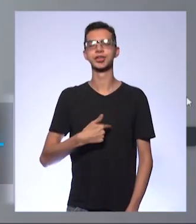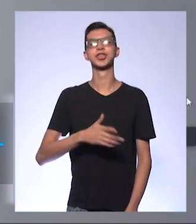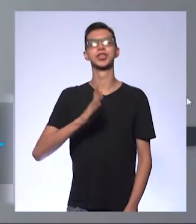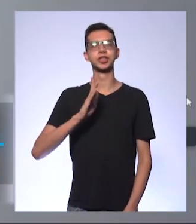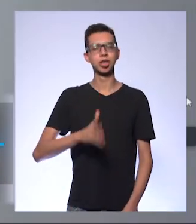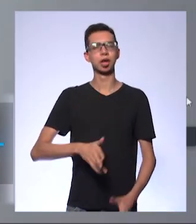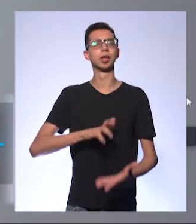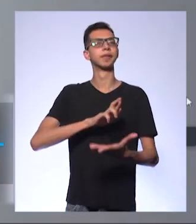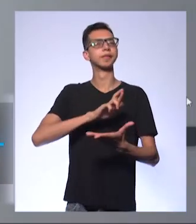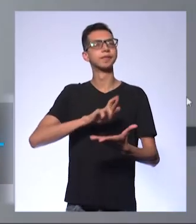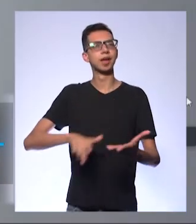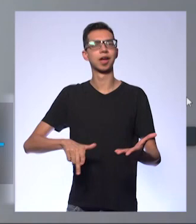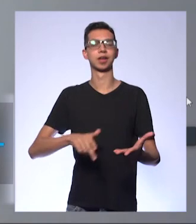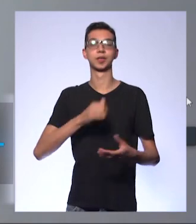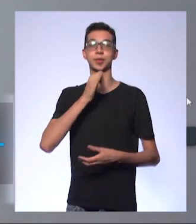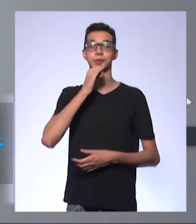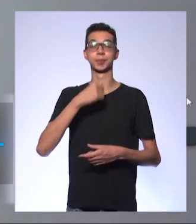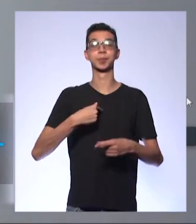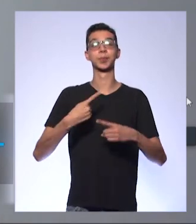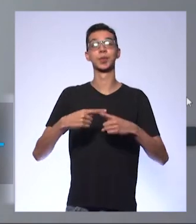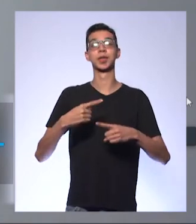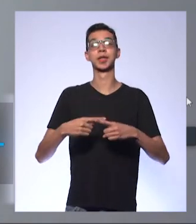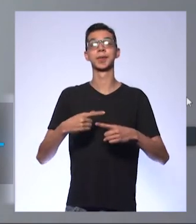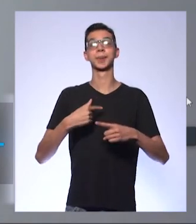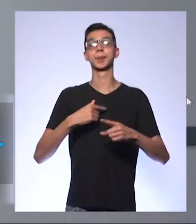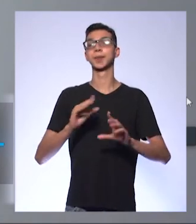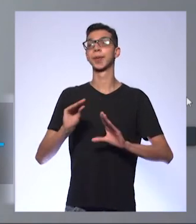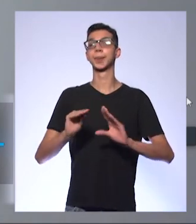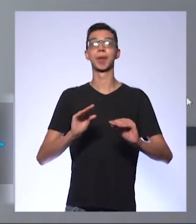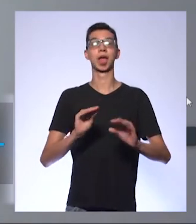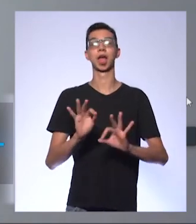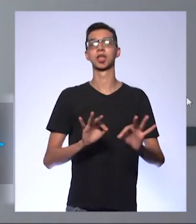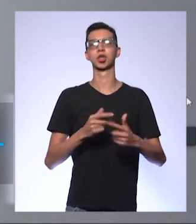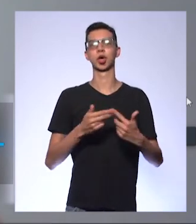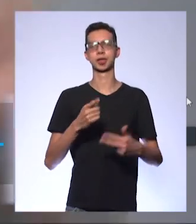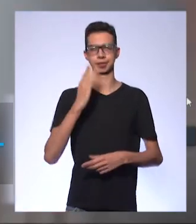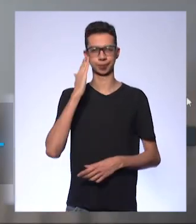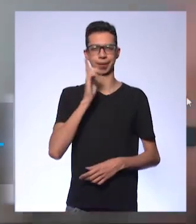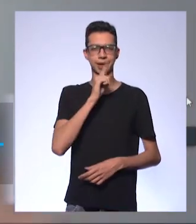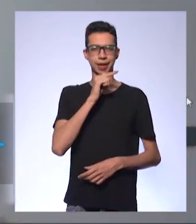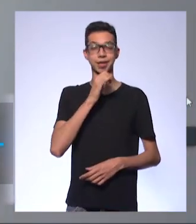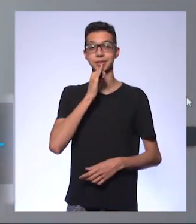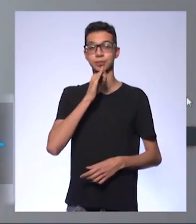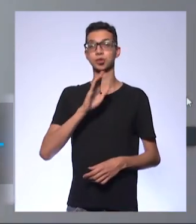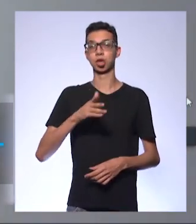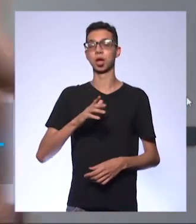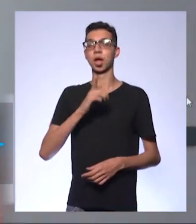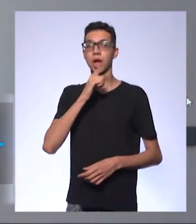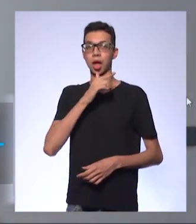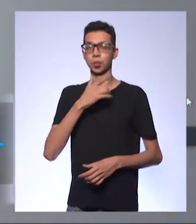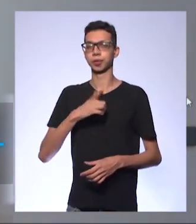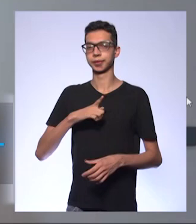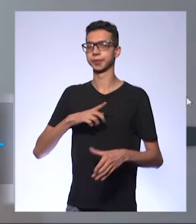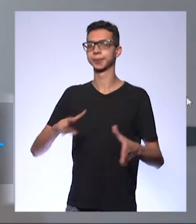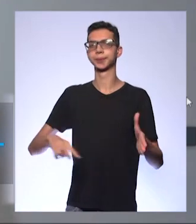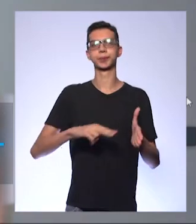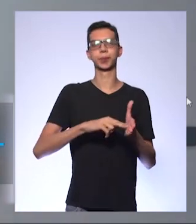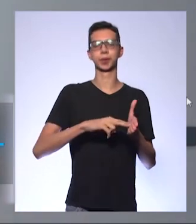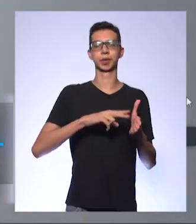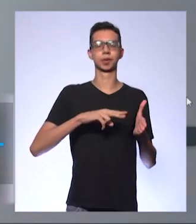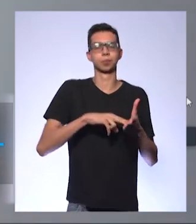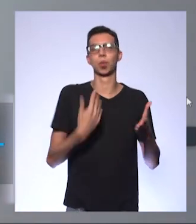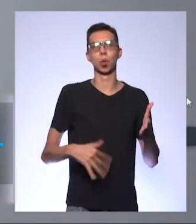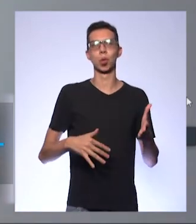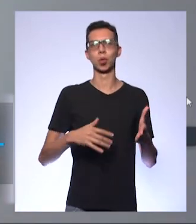choques. É mania de mexer com coisa molhada e ir lá ligar uma tomada, ou secador, aí você leva choque